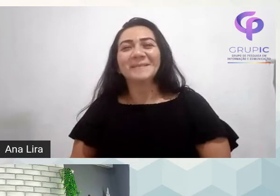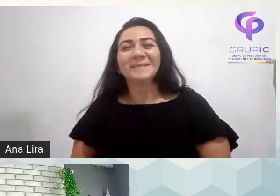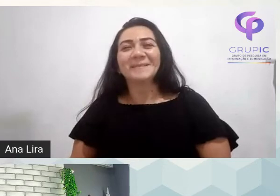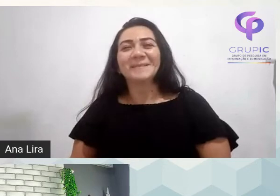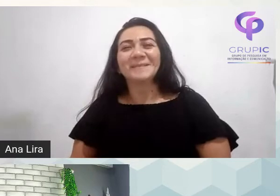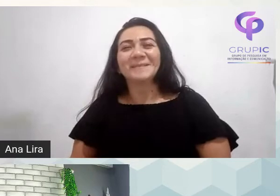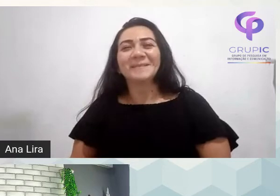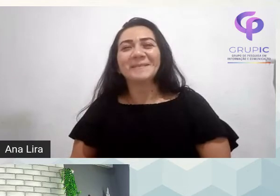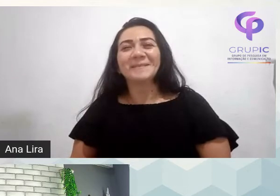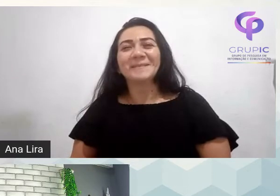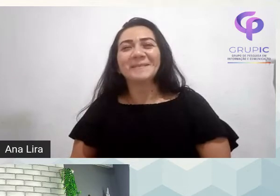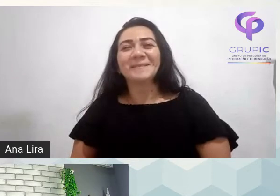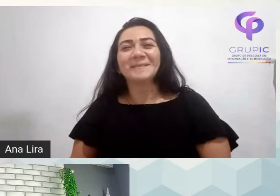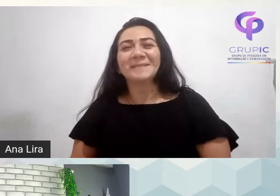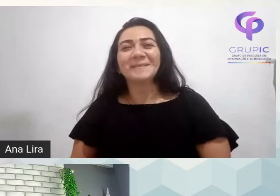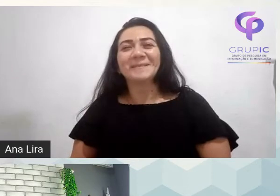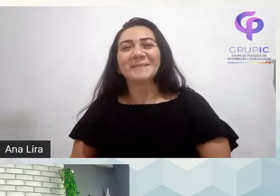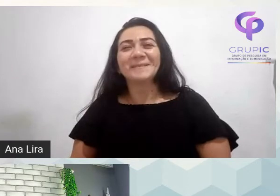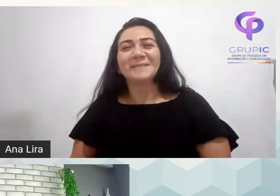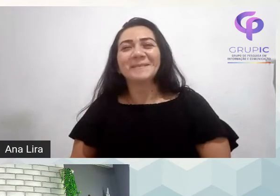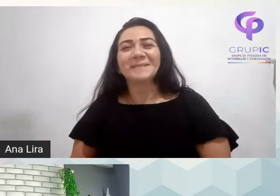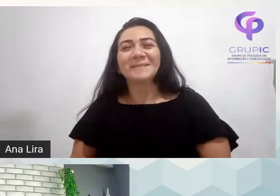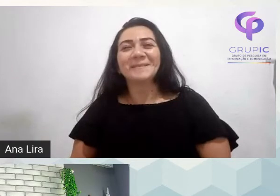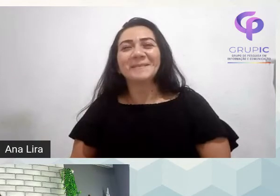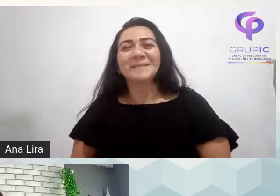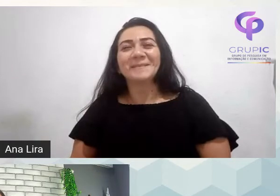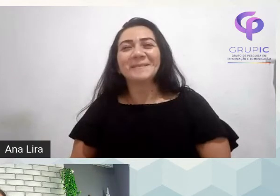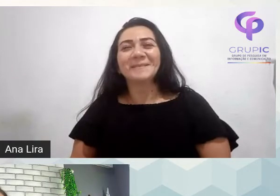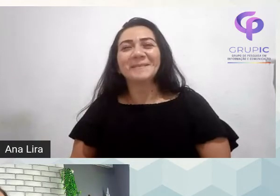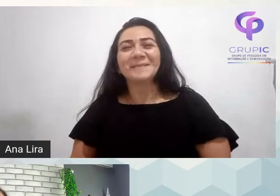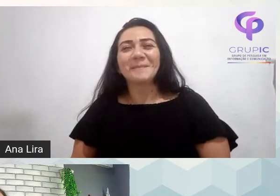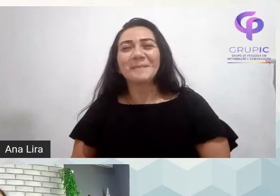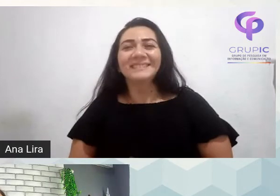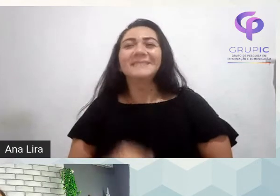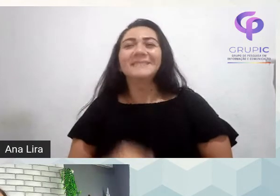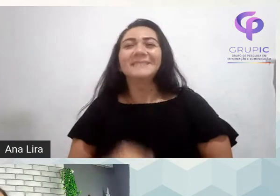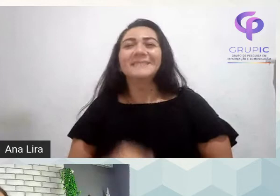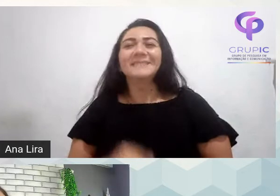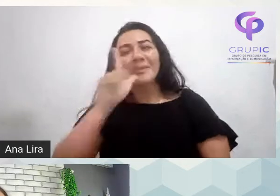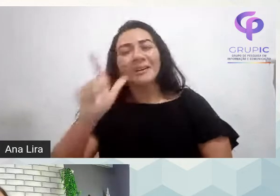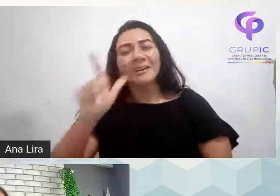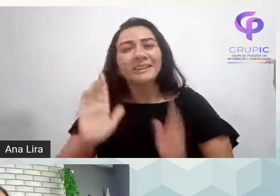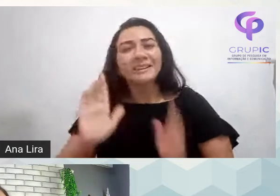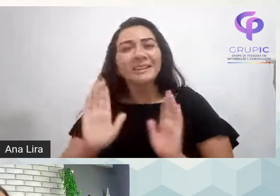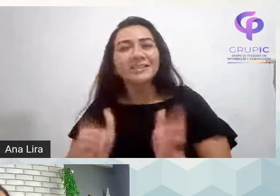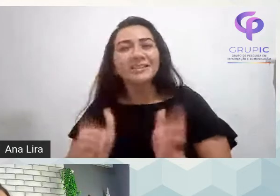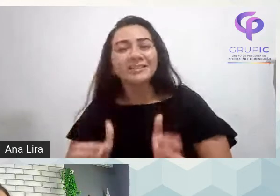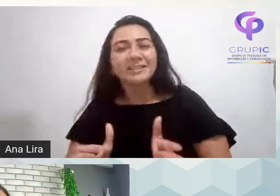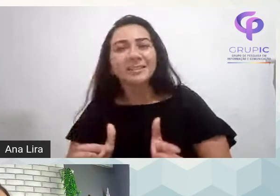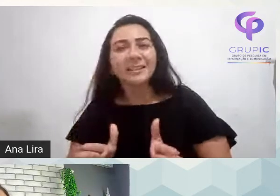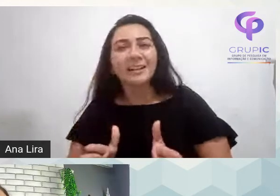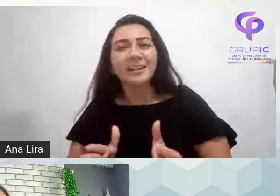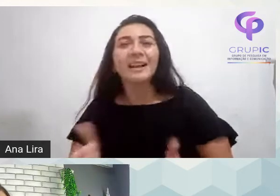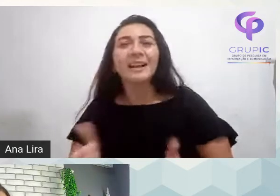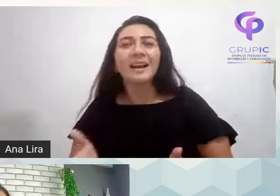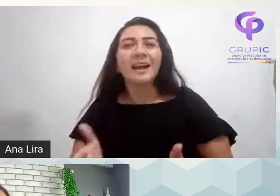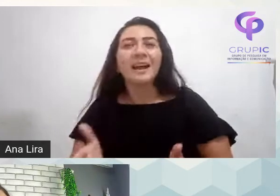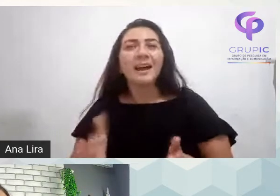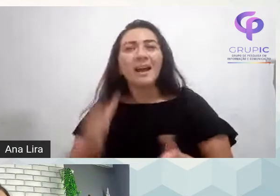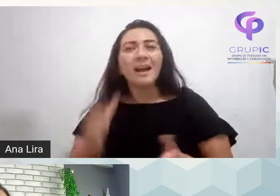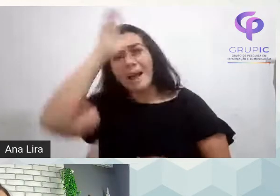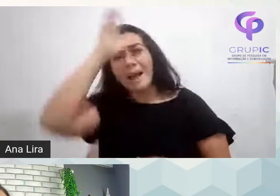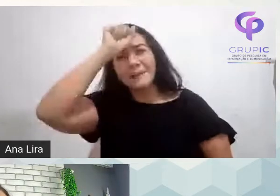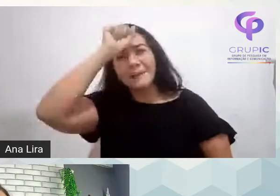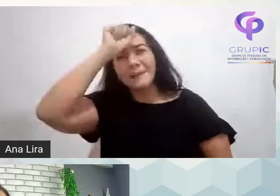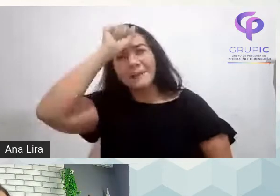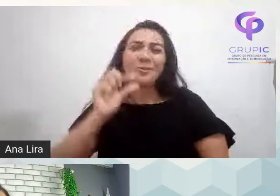Eu ganhei esse sinal só fazendo uma pequena observação, porque no meu ensino fundamental, lá no tempo da escola,